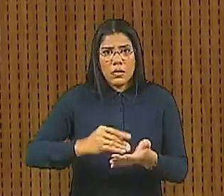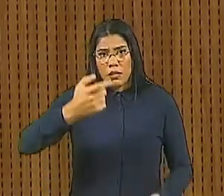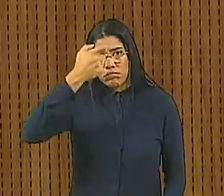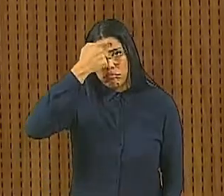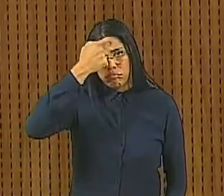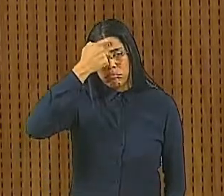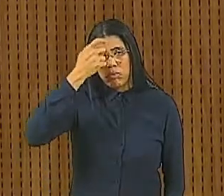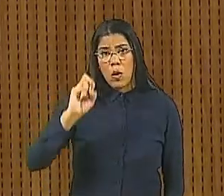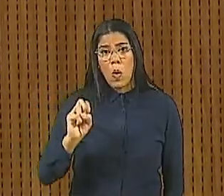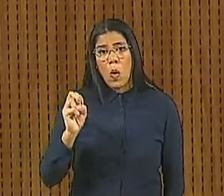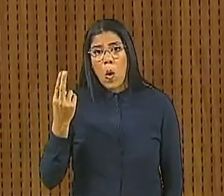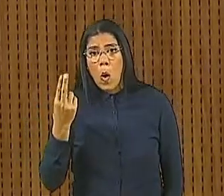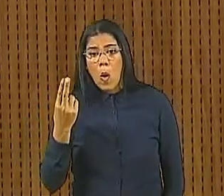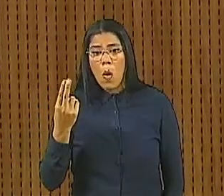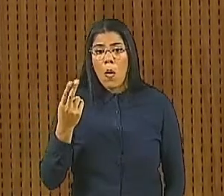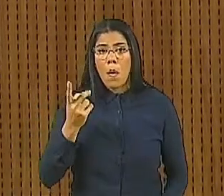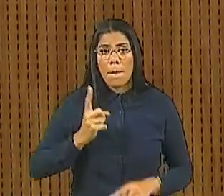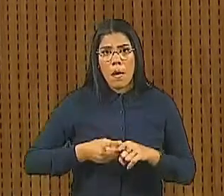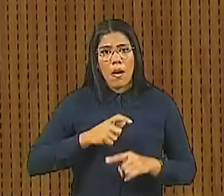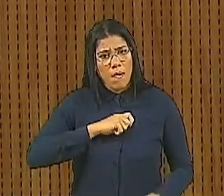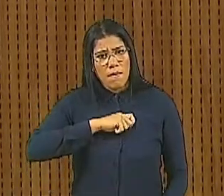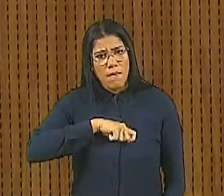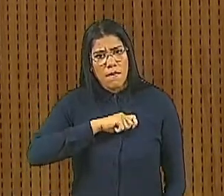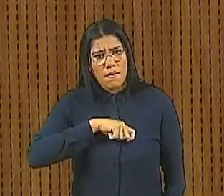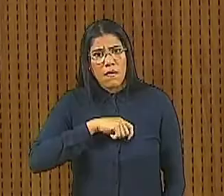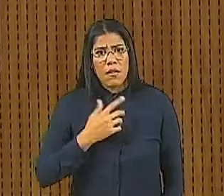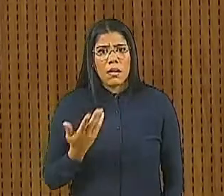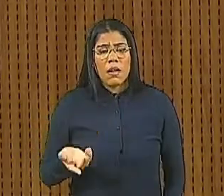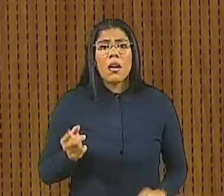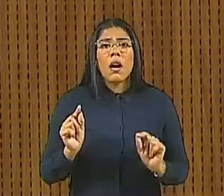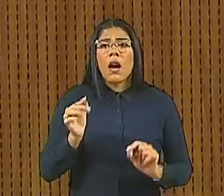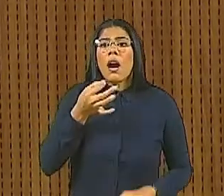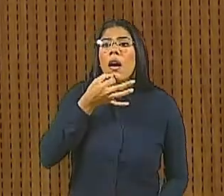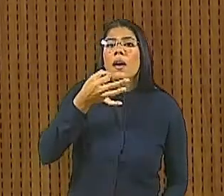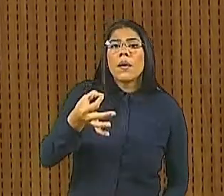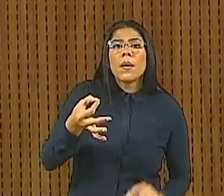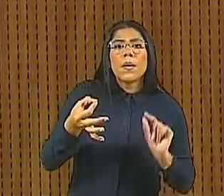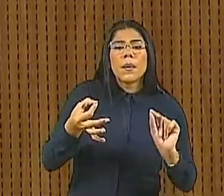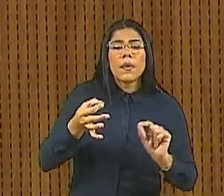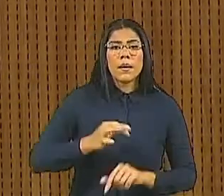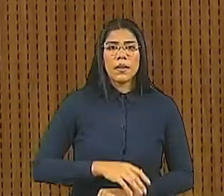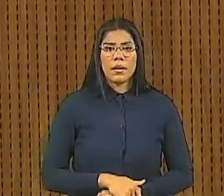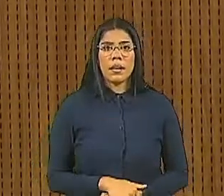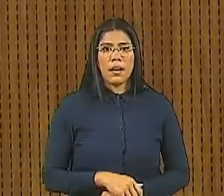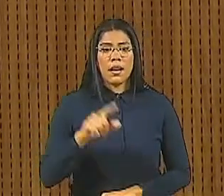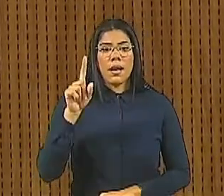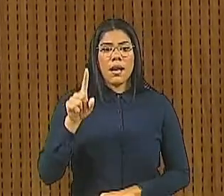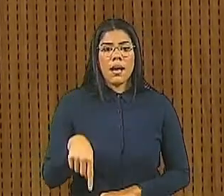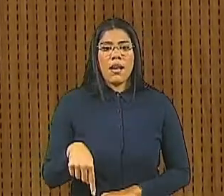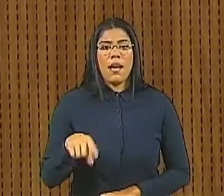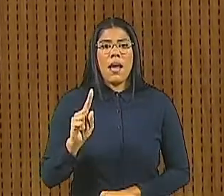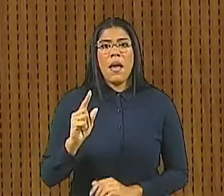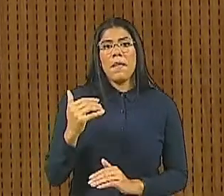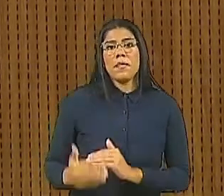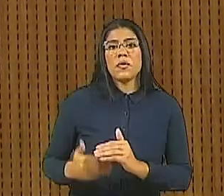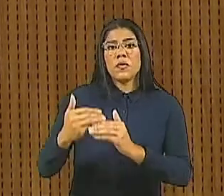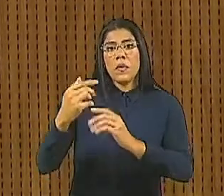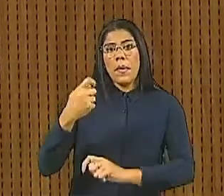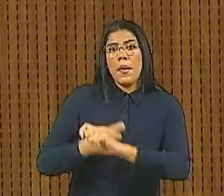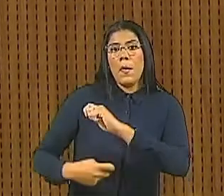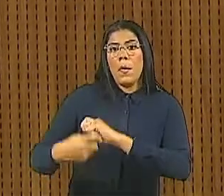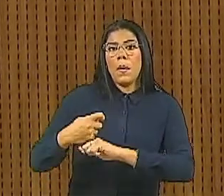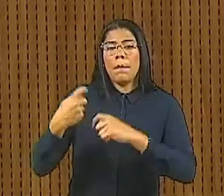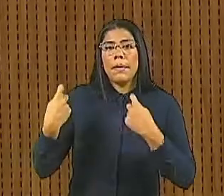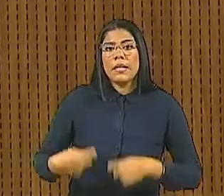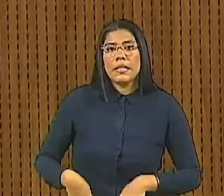ou por má fé, sob o argumento frágil de um pretenso crescimento